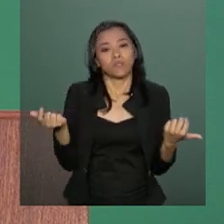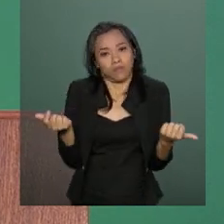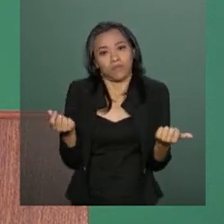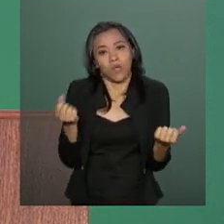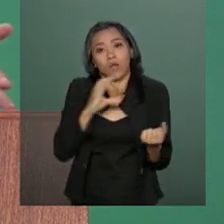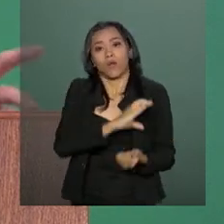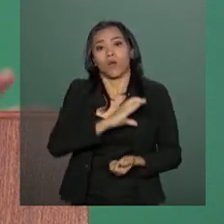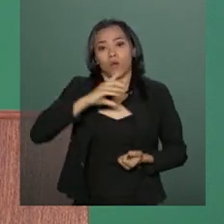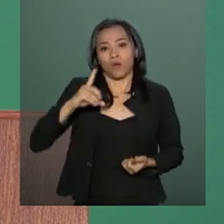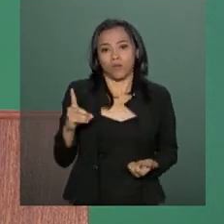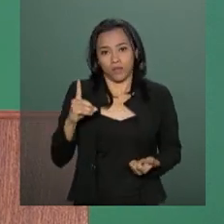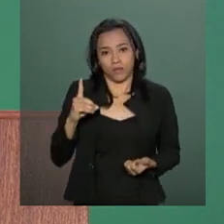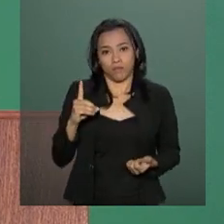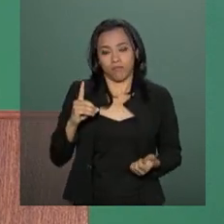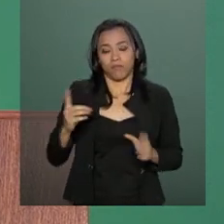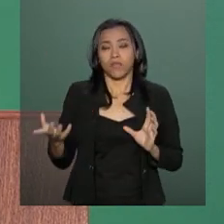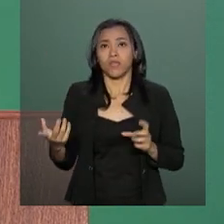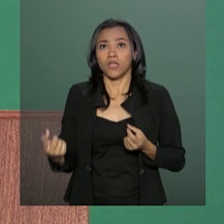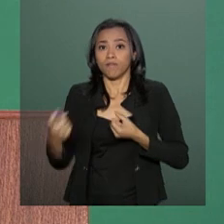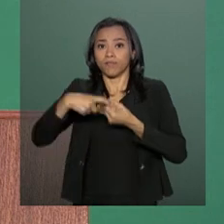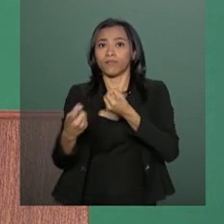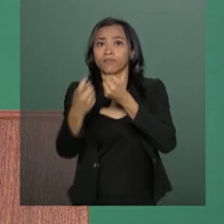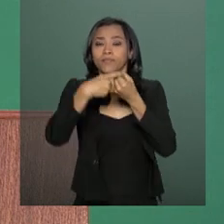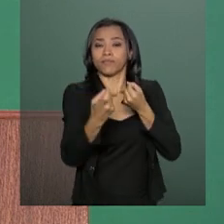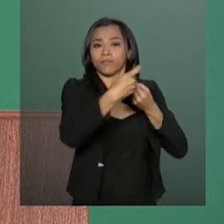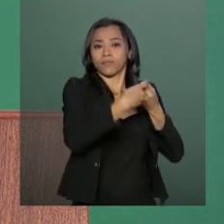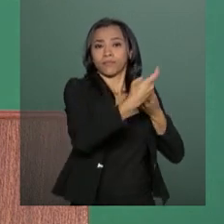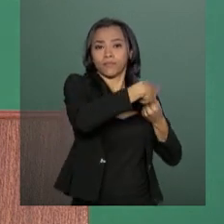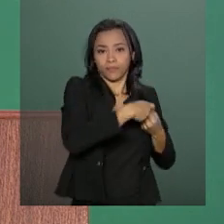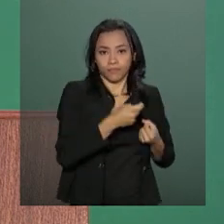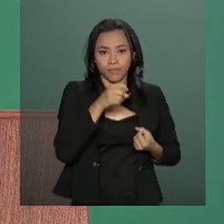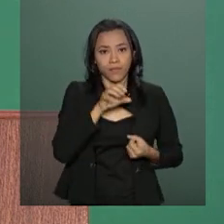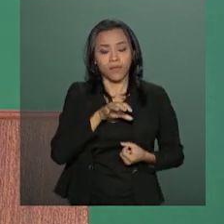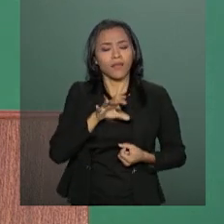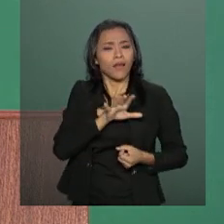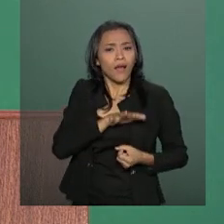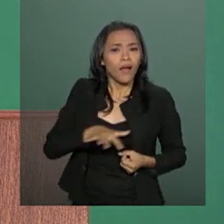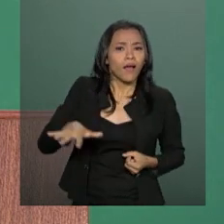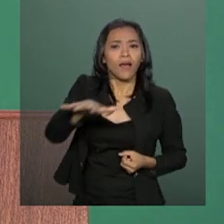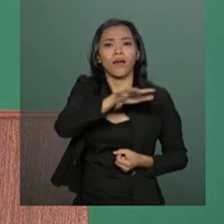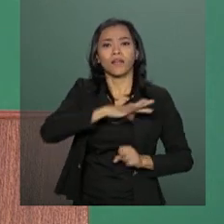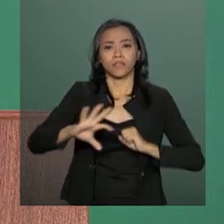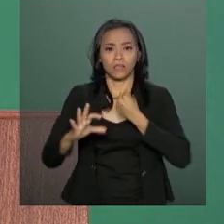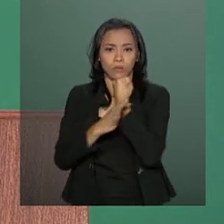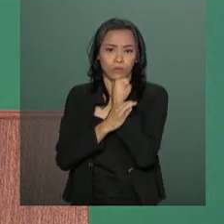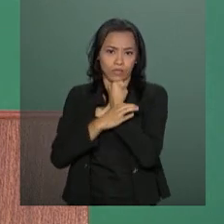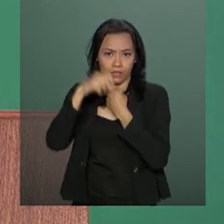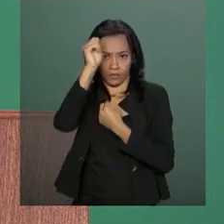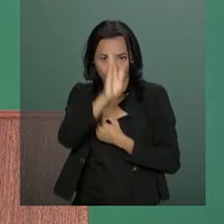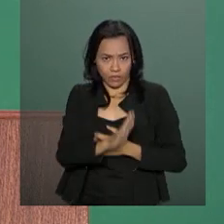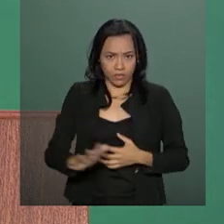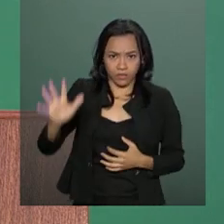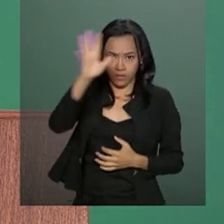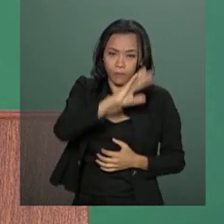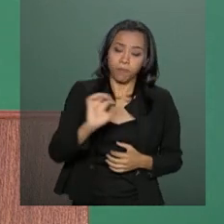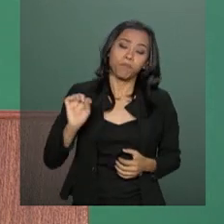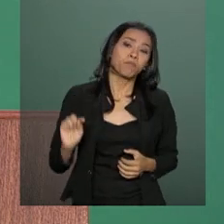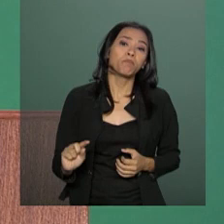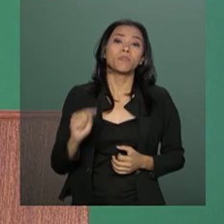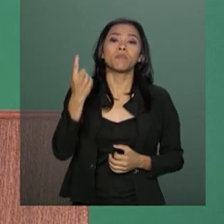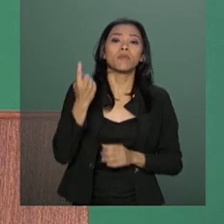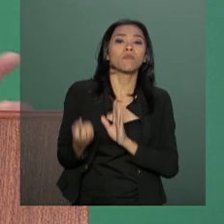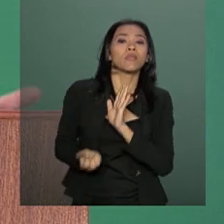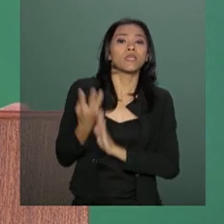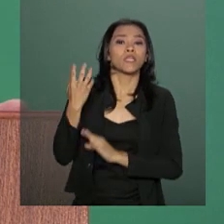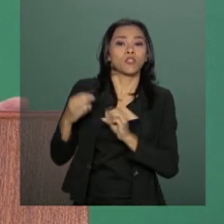coordenar, integrar todo o setor de segurança pública no nosso país. Em primeiro lugar, criando o